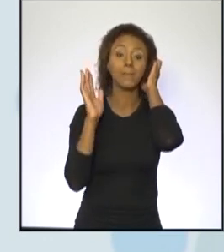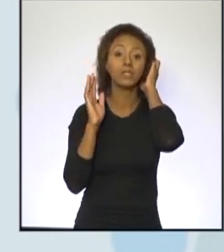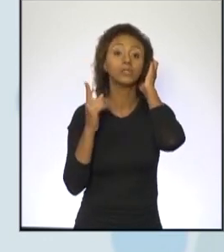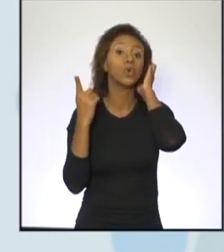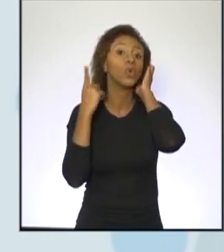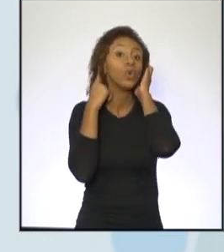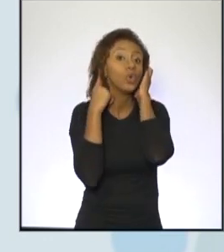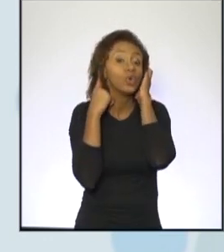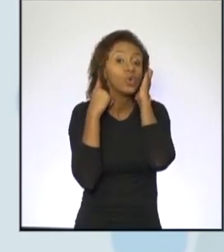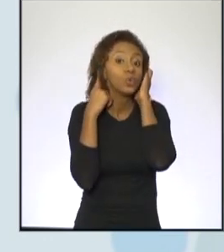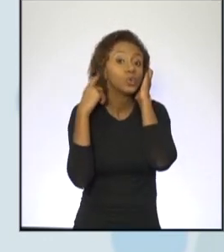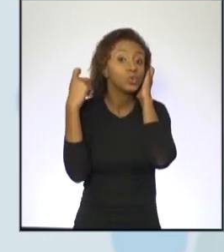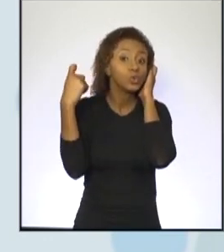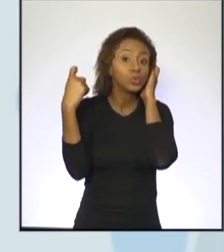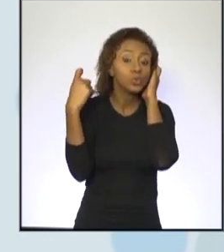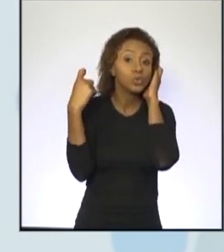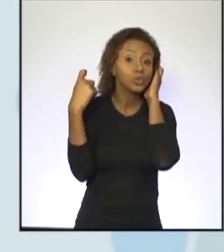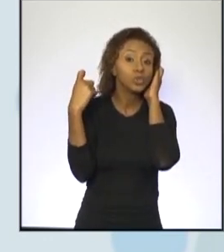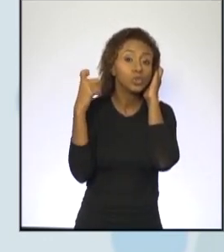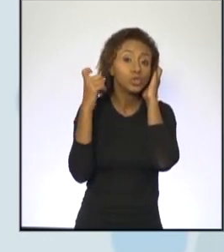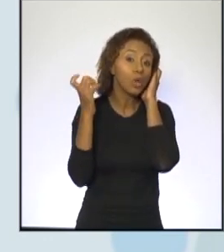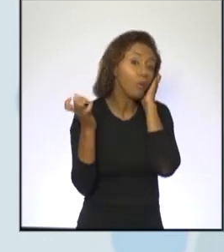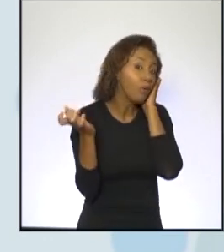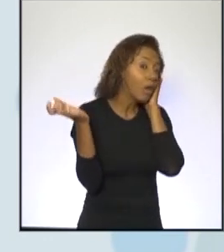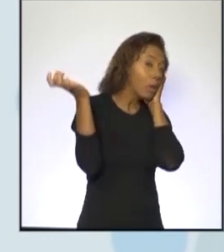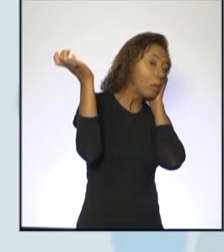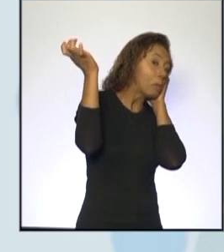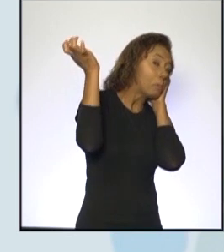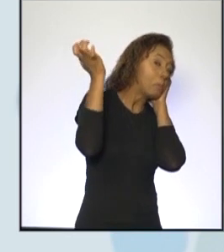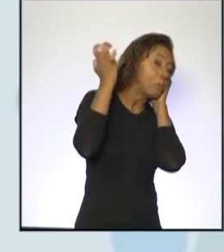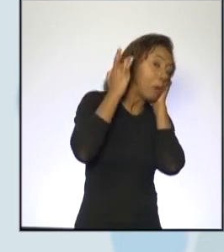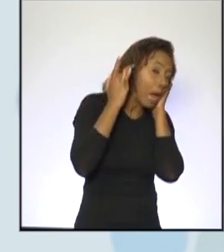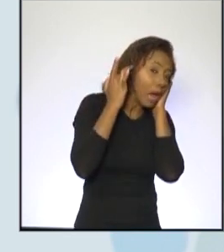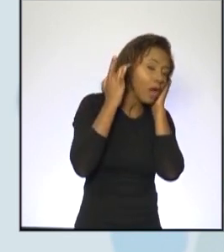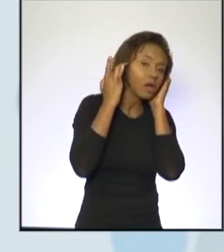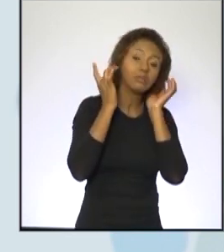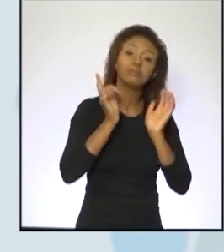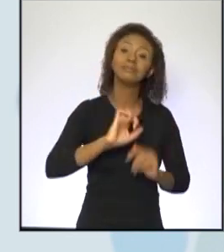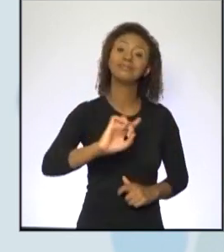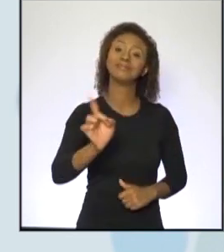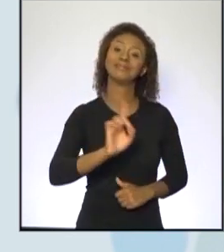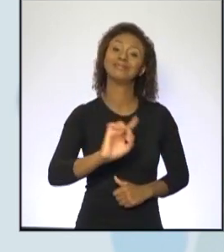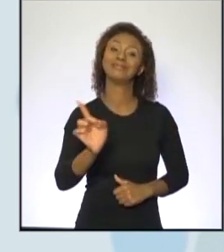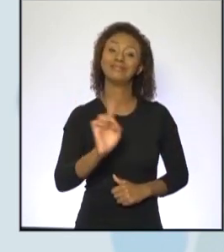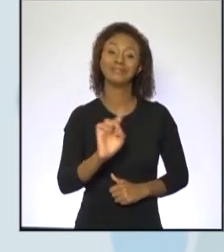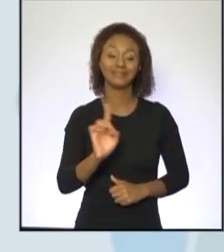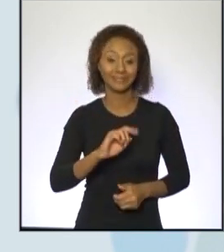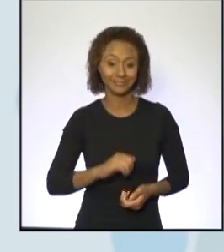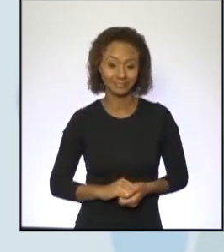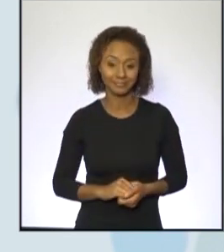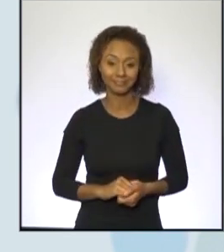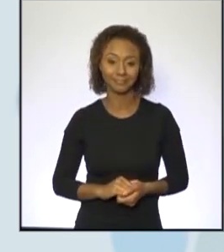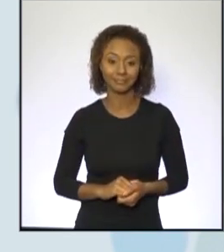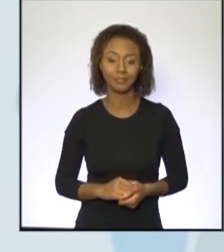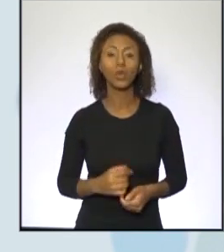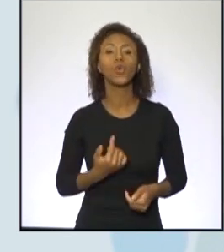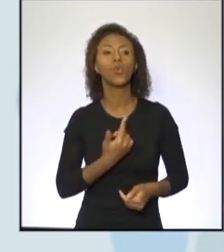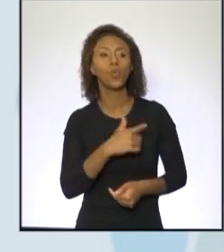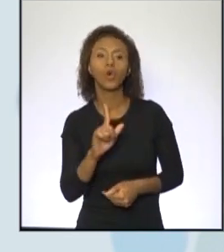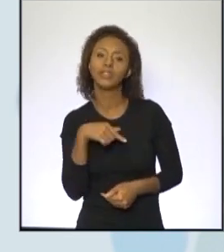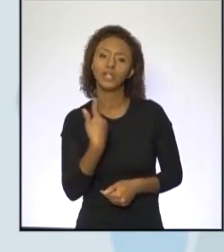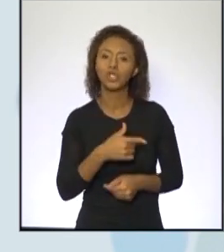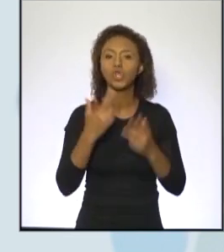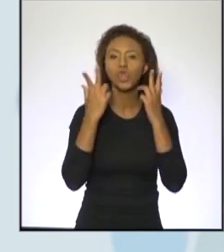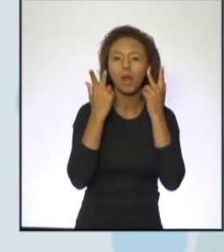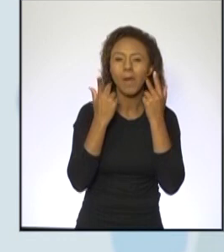vai diretamente para o aparelho auditivo. Né? Certo. E o fone mais tradicional, que a gente está acostumado, que é o